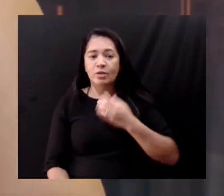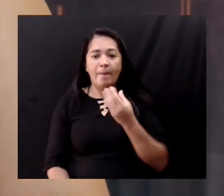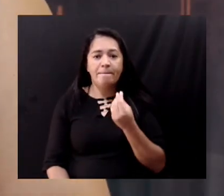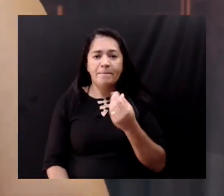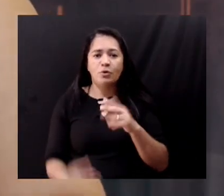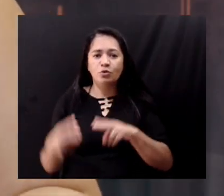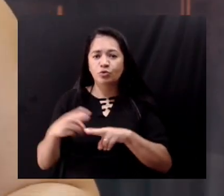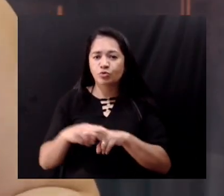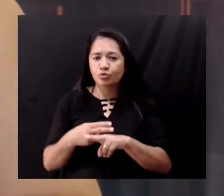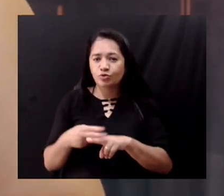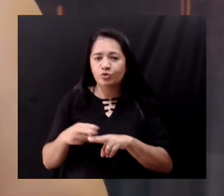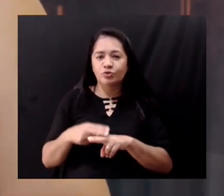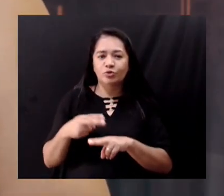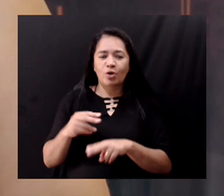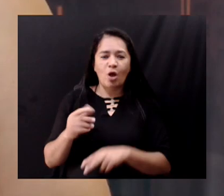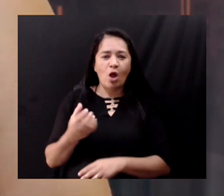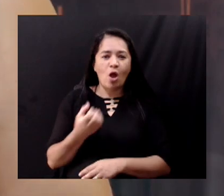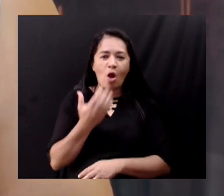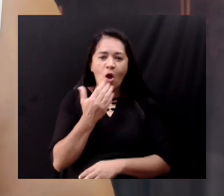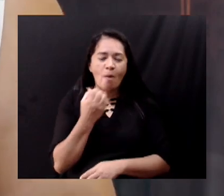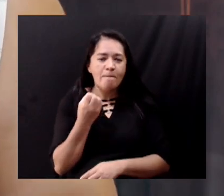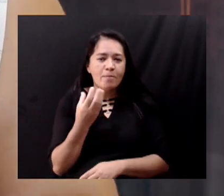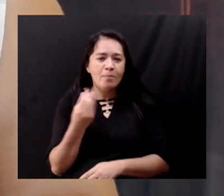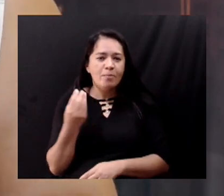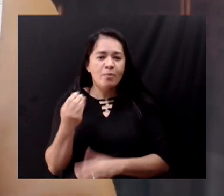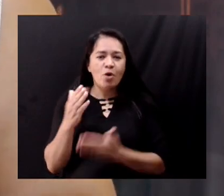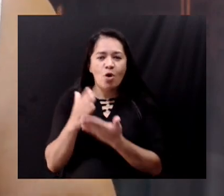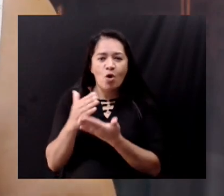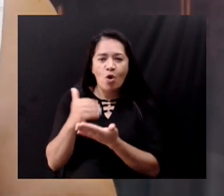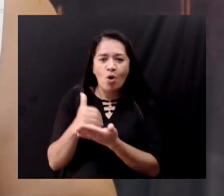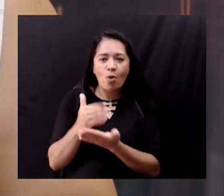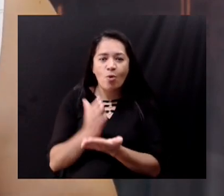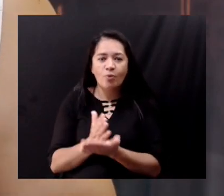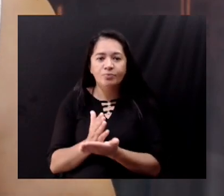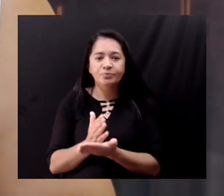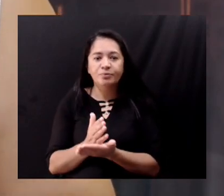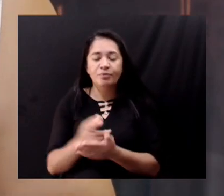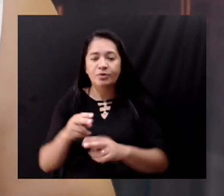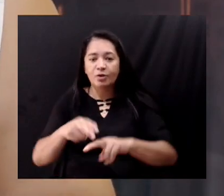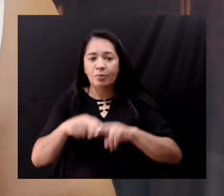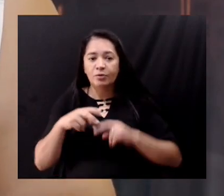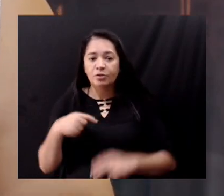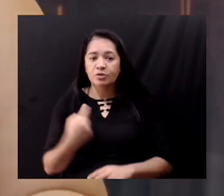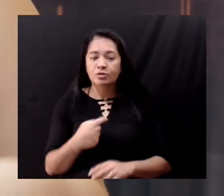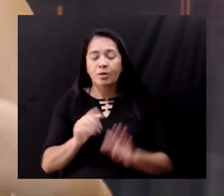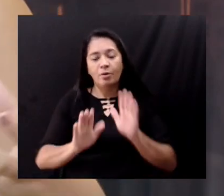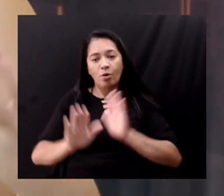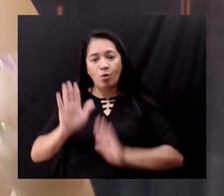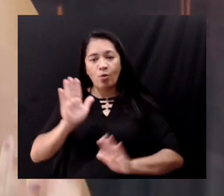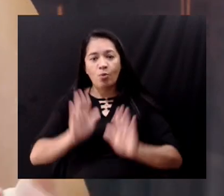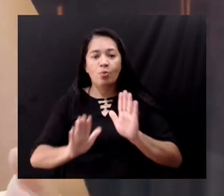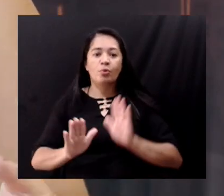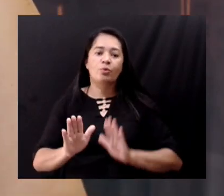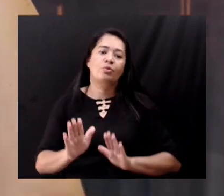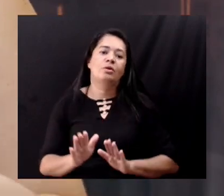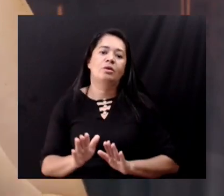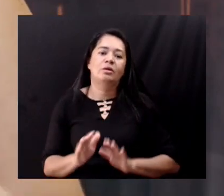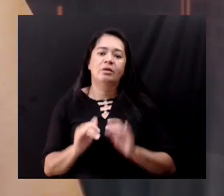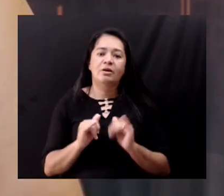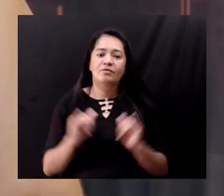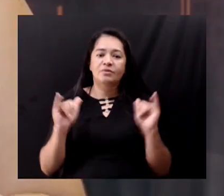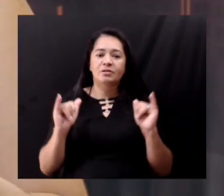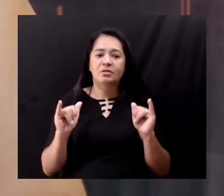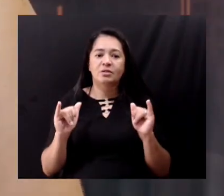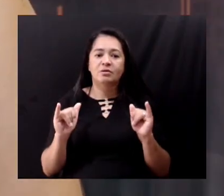ali num bolo, comer um pouco mais de comida, e é por isso que a gente toma tanto cuidado em dizer que alimento vicia, porque